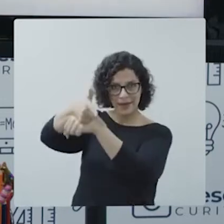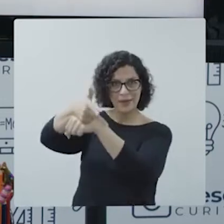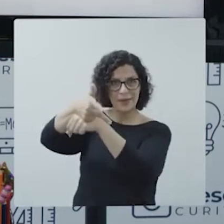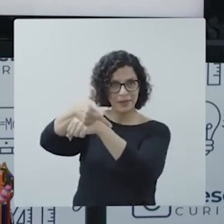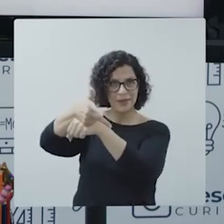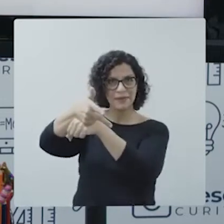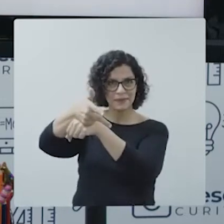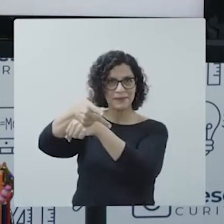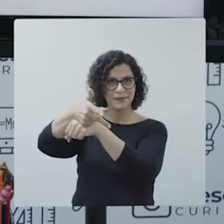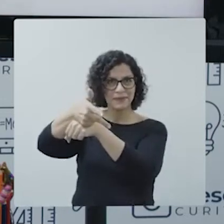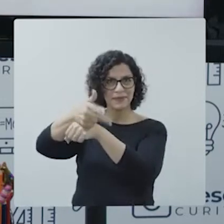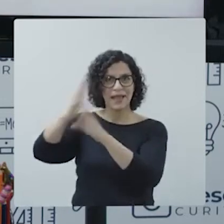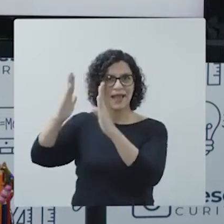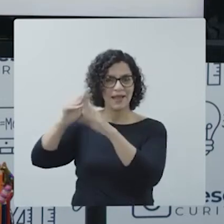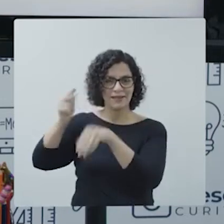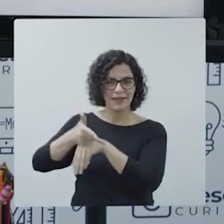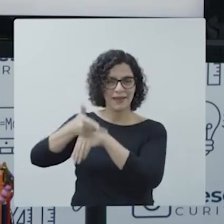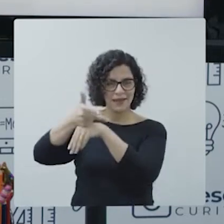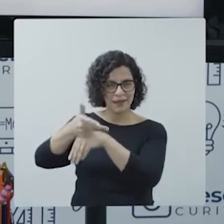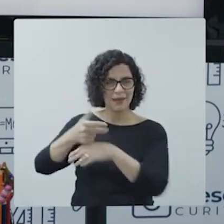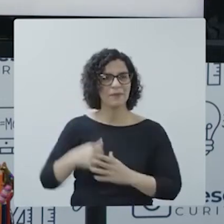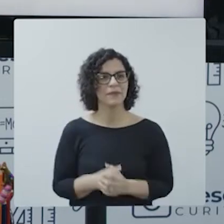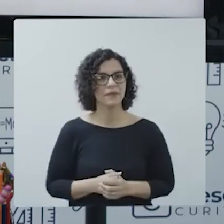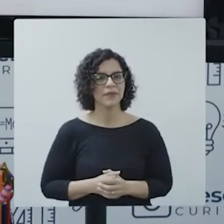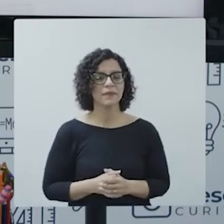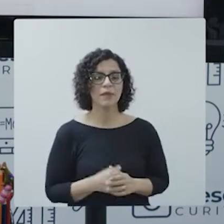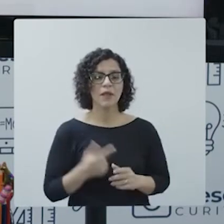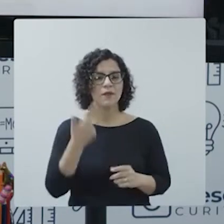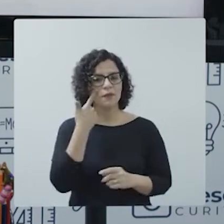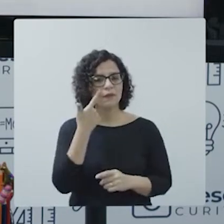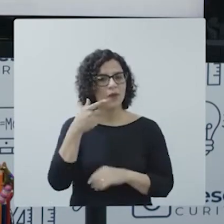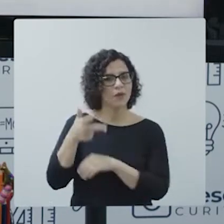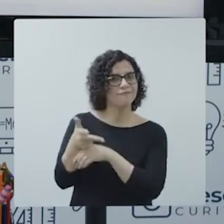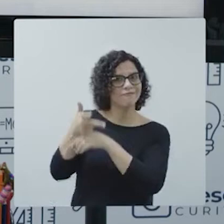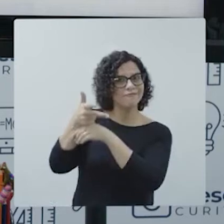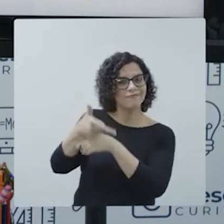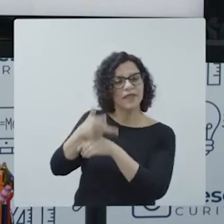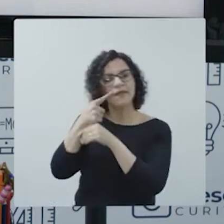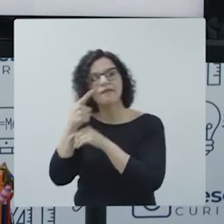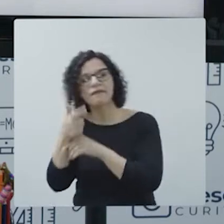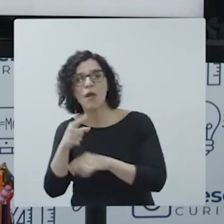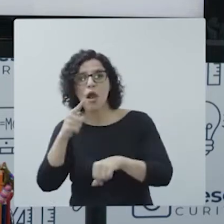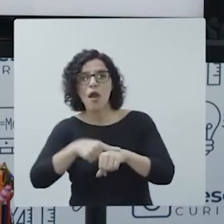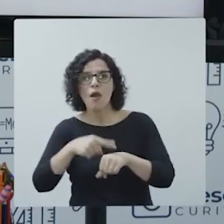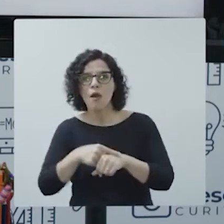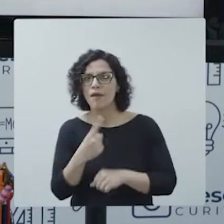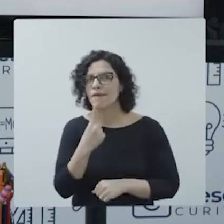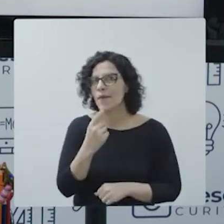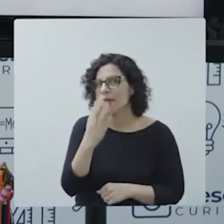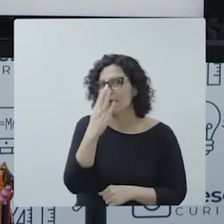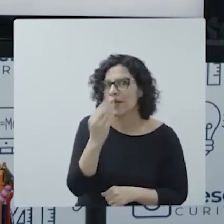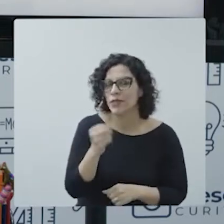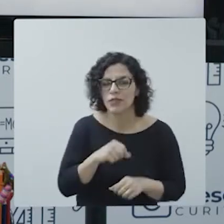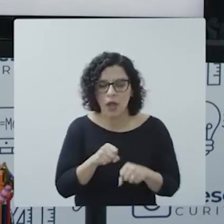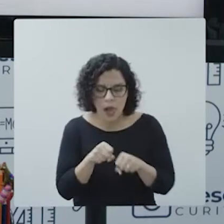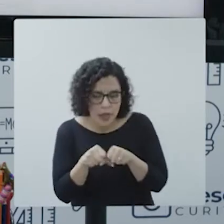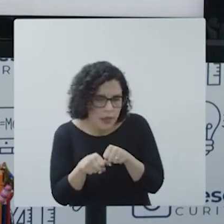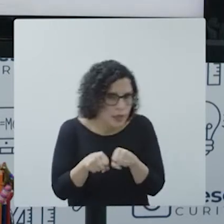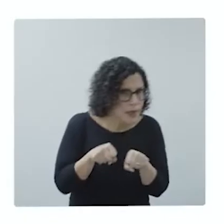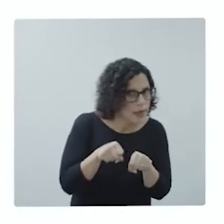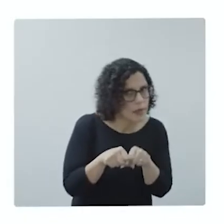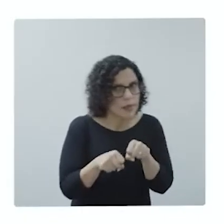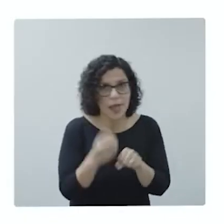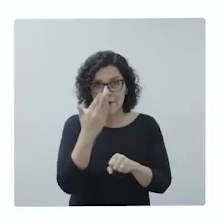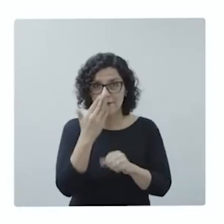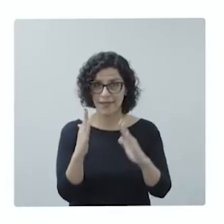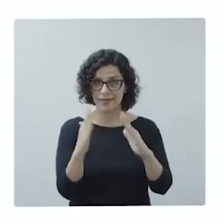uma imagem de uma câmera de uma casa que registrou, olhe lá, a raposa na